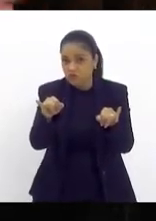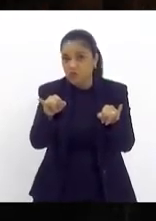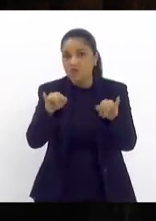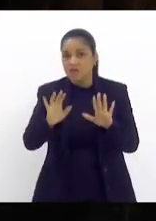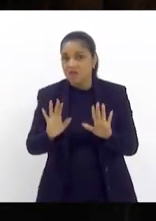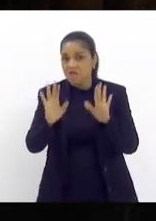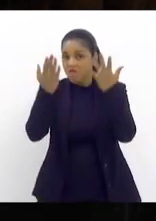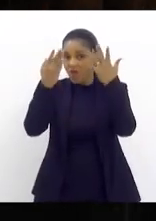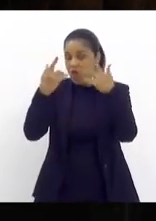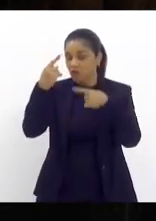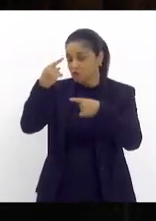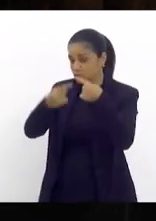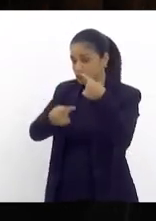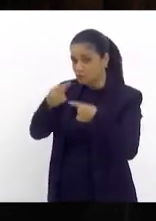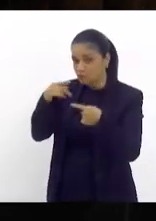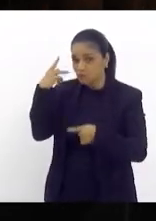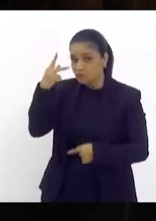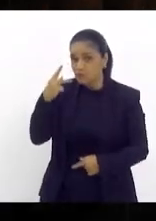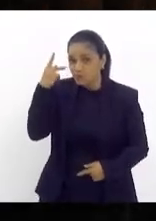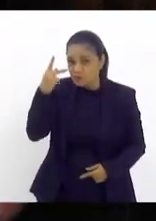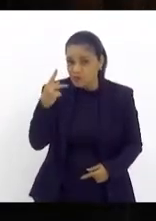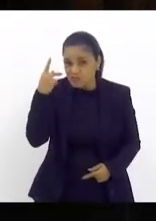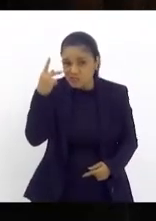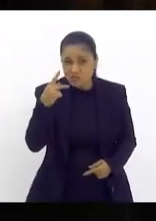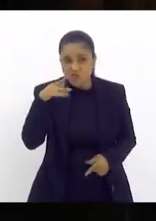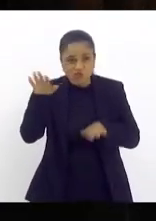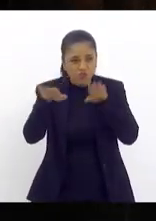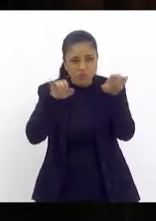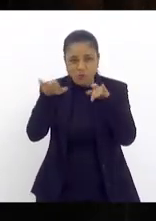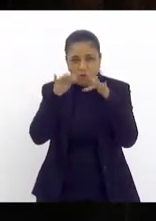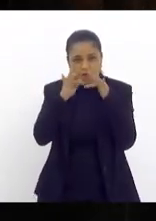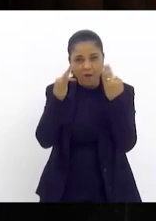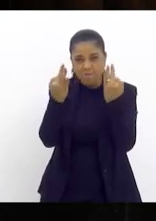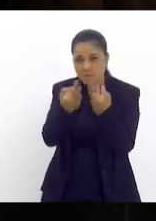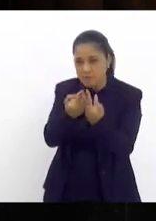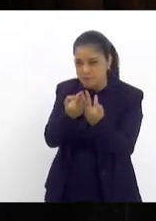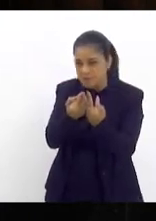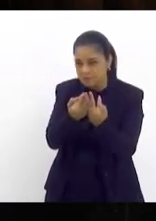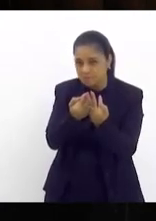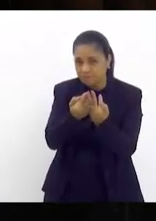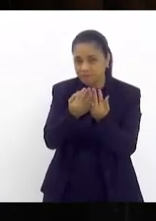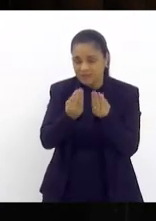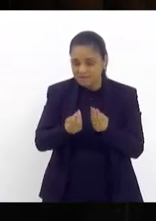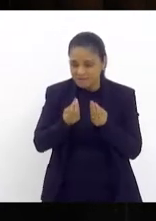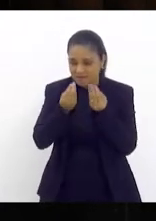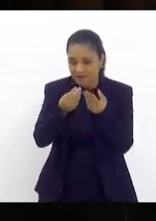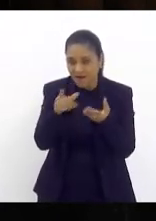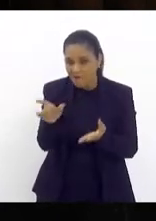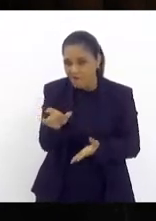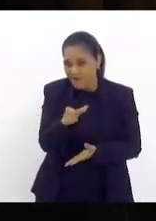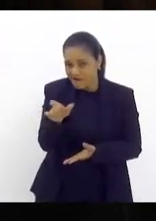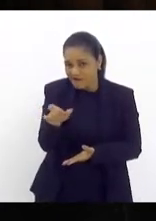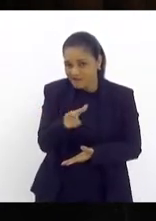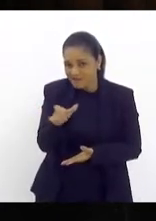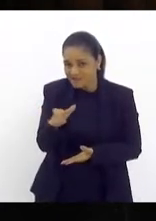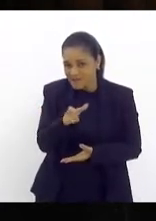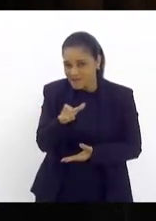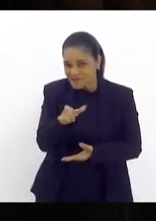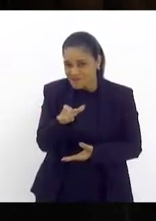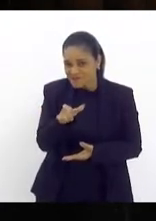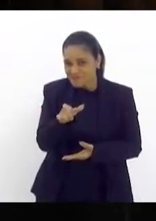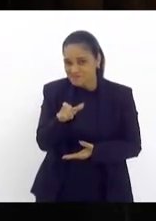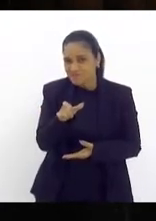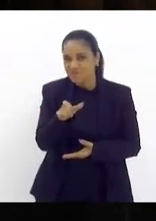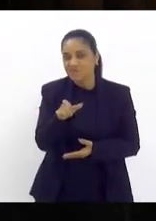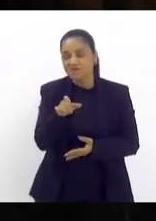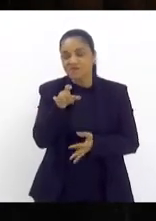eventos políticos, chamavam lá várias famílias para se expor, que na hora de entregar o cartão, que aquilo ali era a